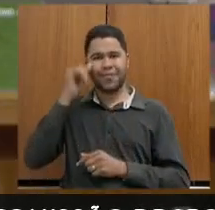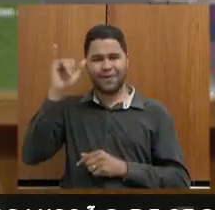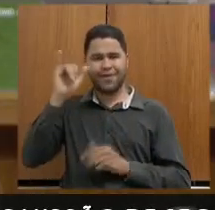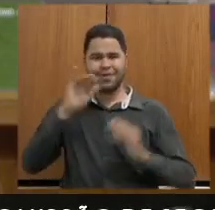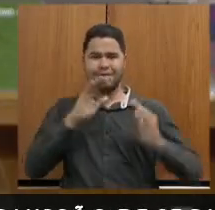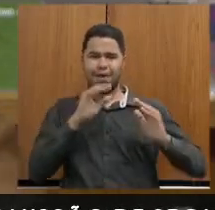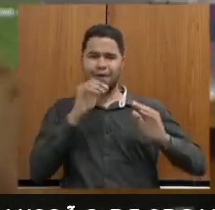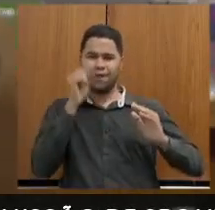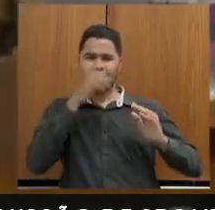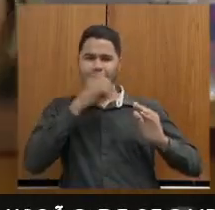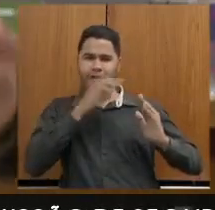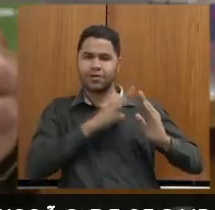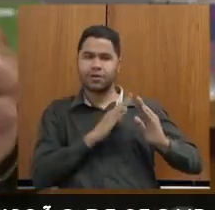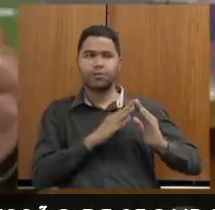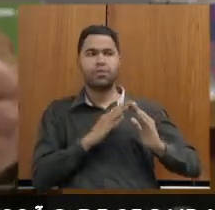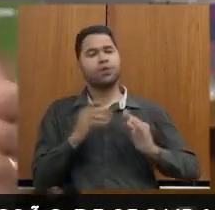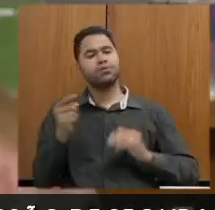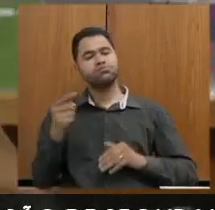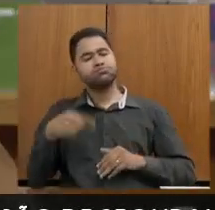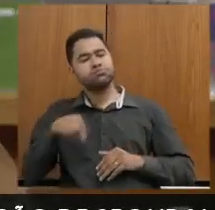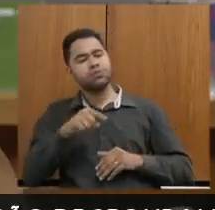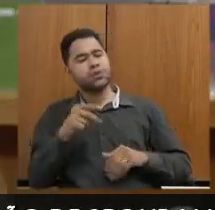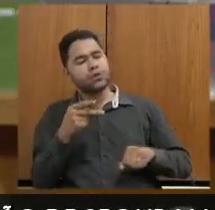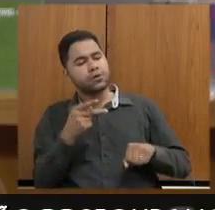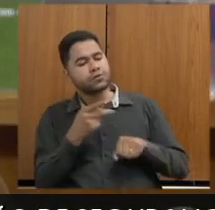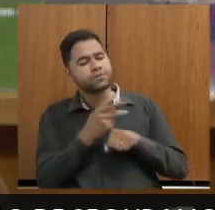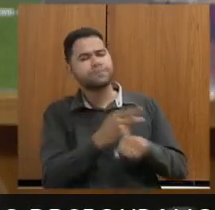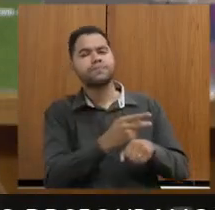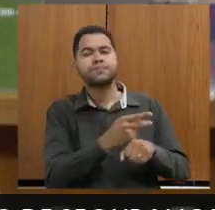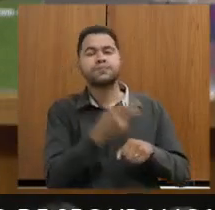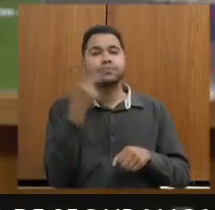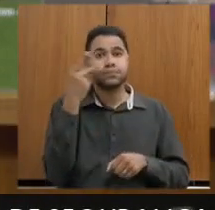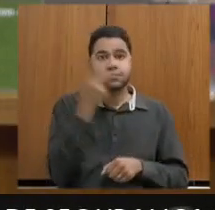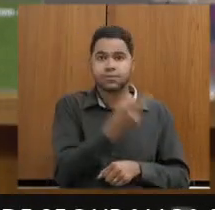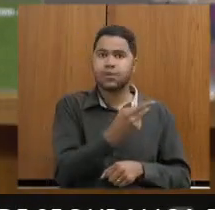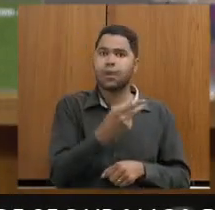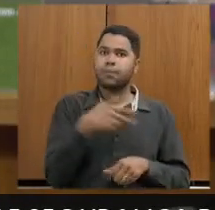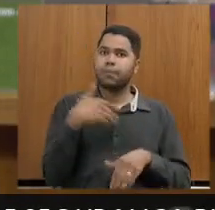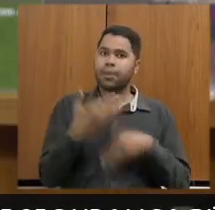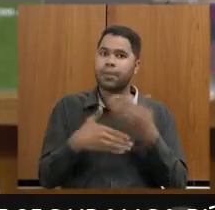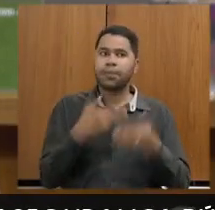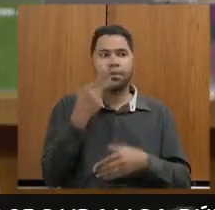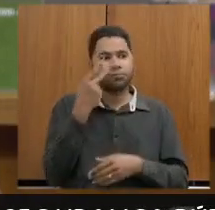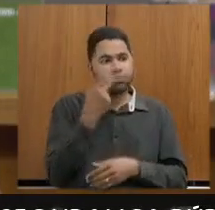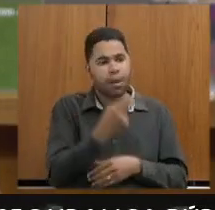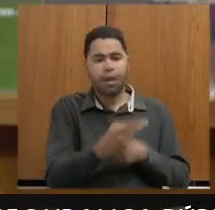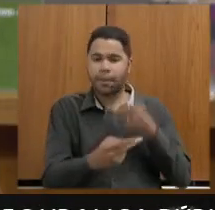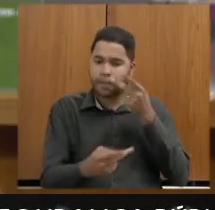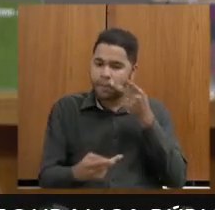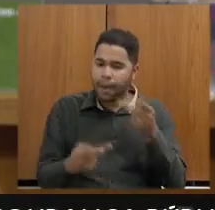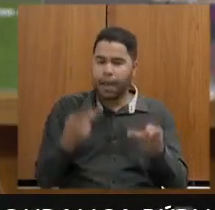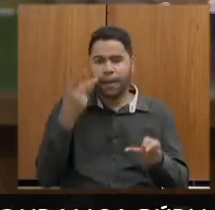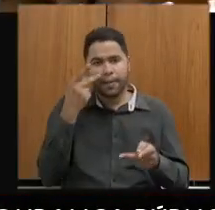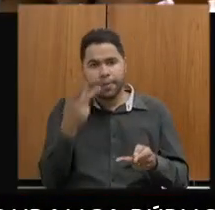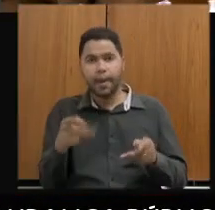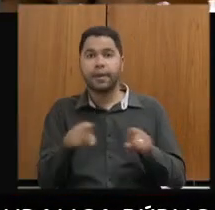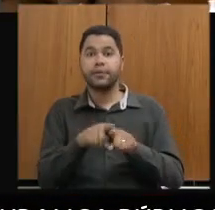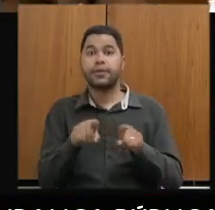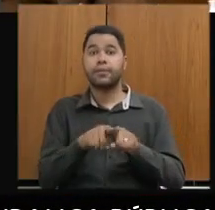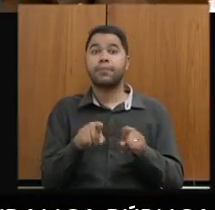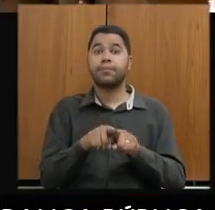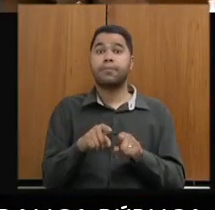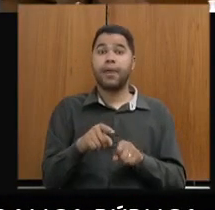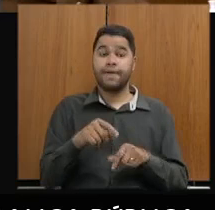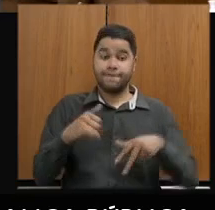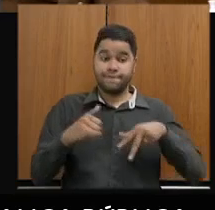seleção a ocorrência e vão fazer uma visita né Então olha só como é que foi evoluindo o número de visitas e número de vítimas que